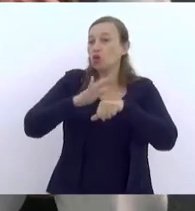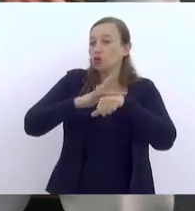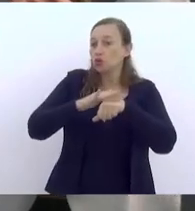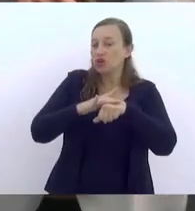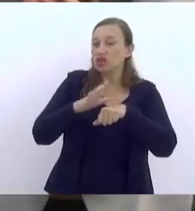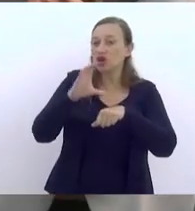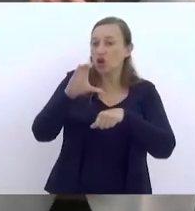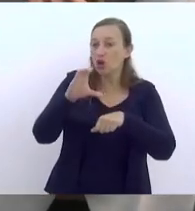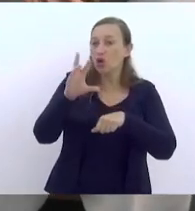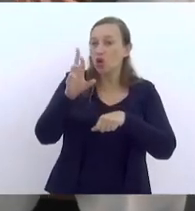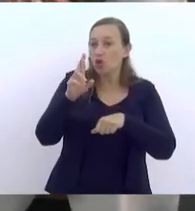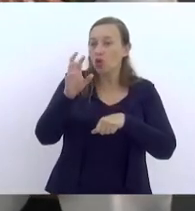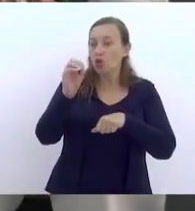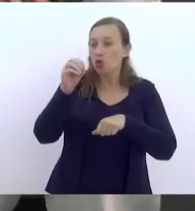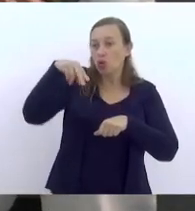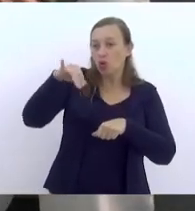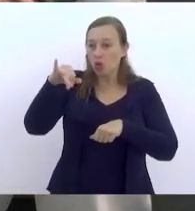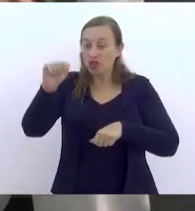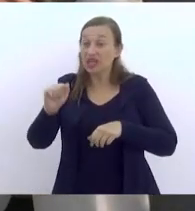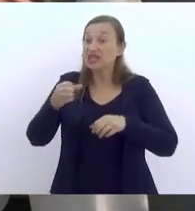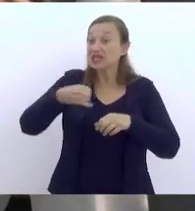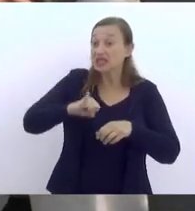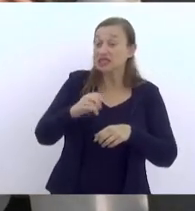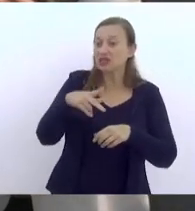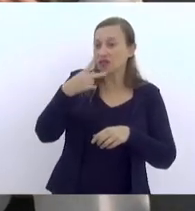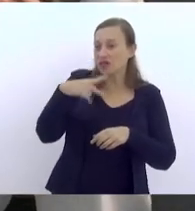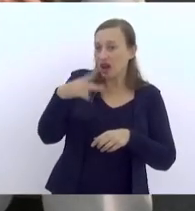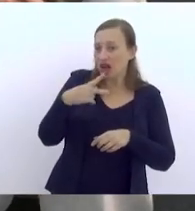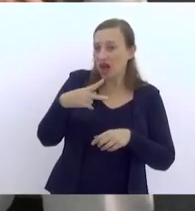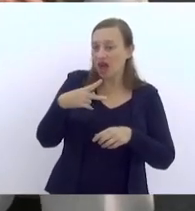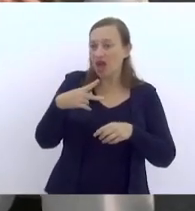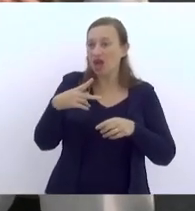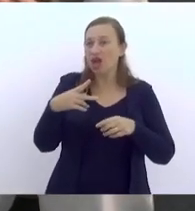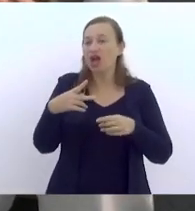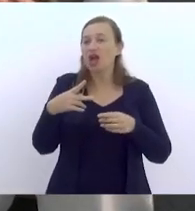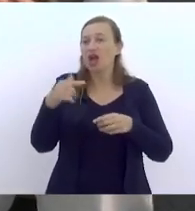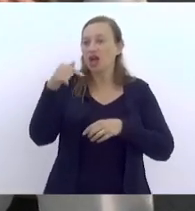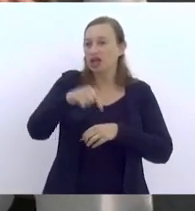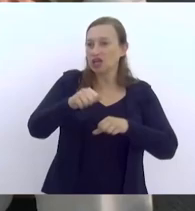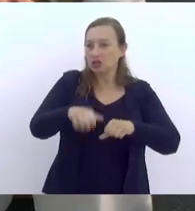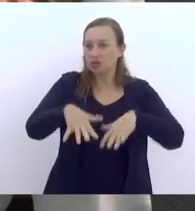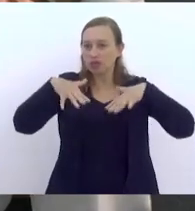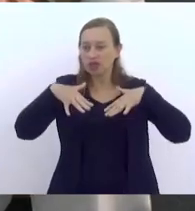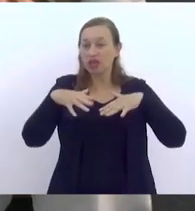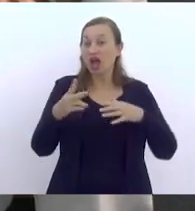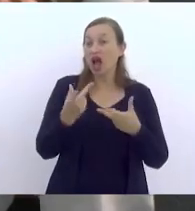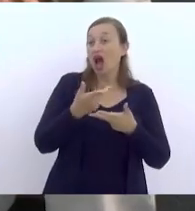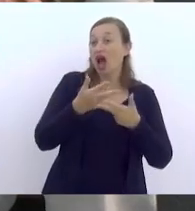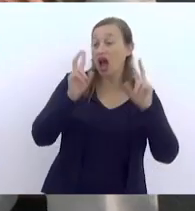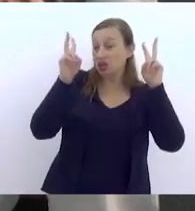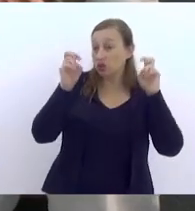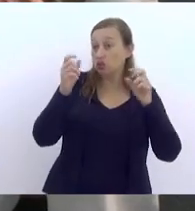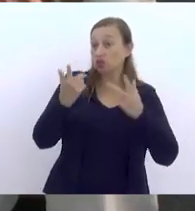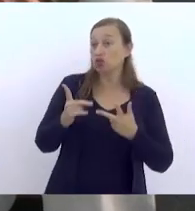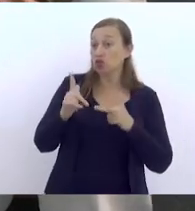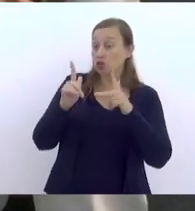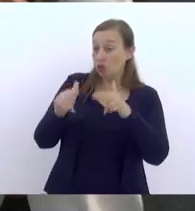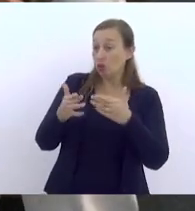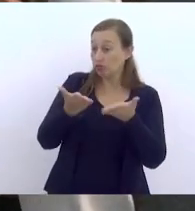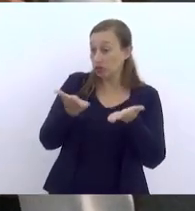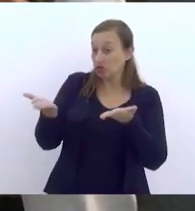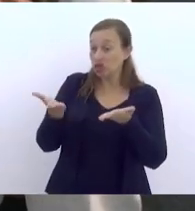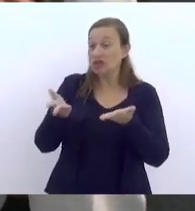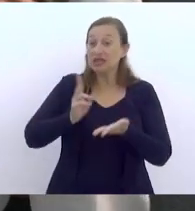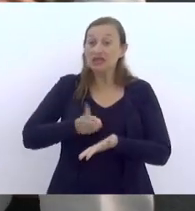nós formos fazer essas questões, trazermos à tona aqui no plenário questões como essas, que a todo